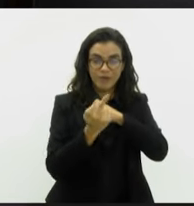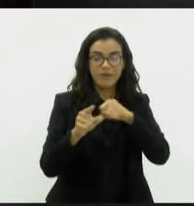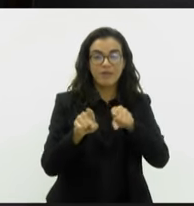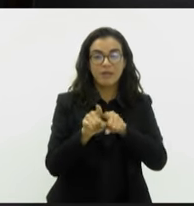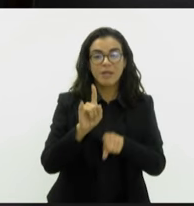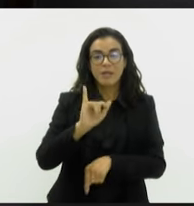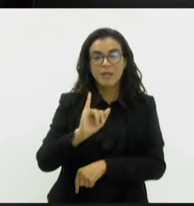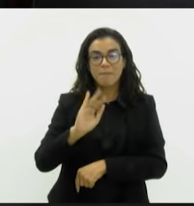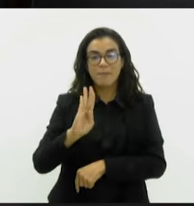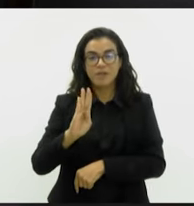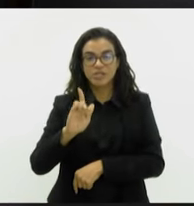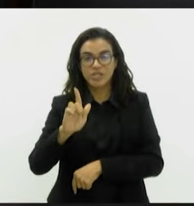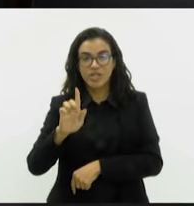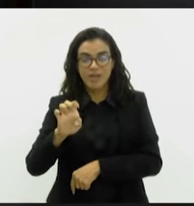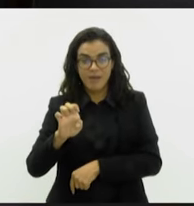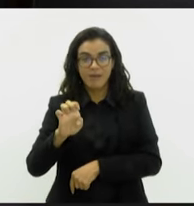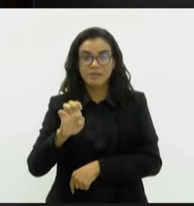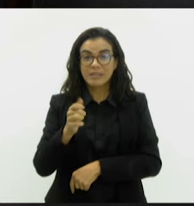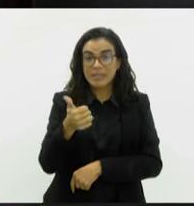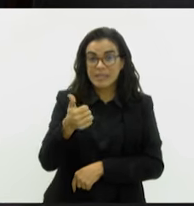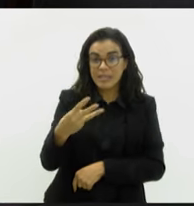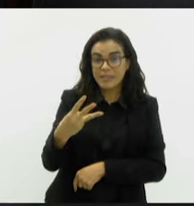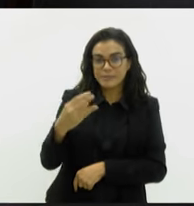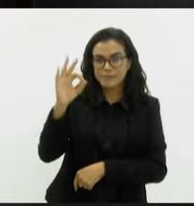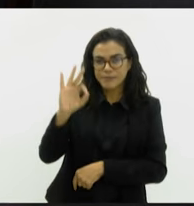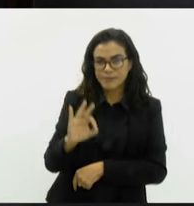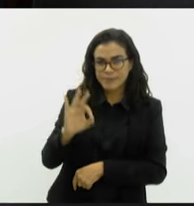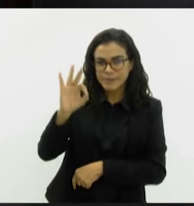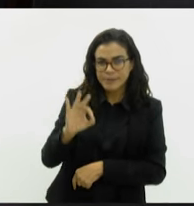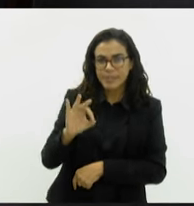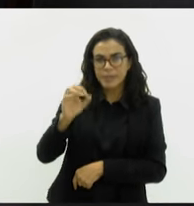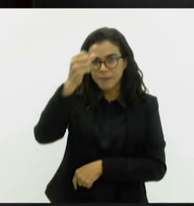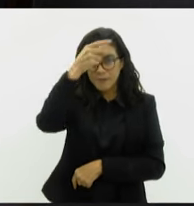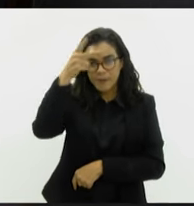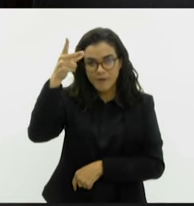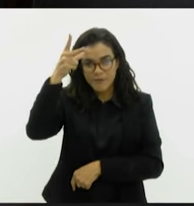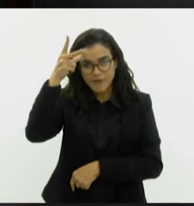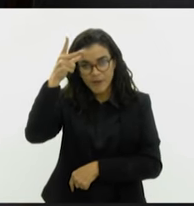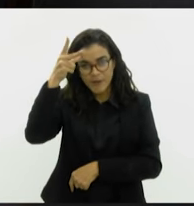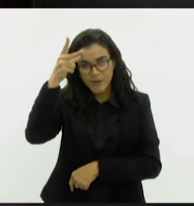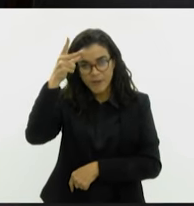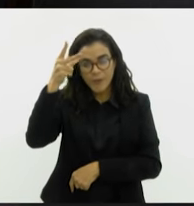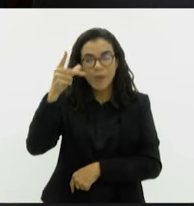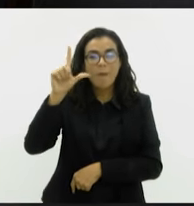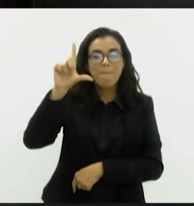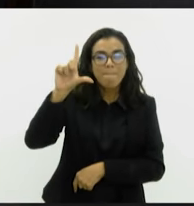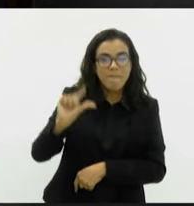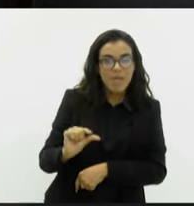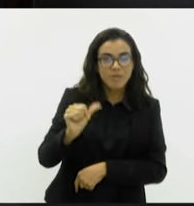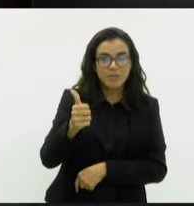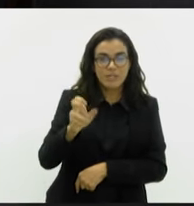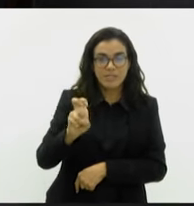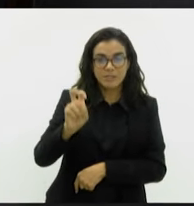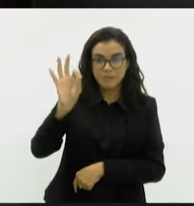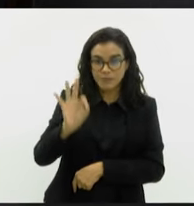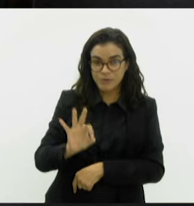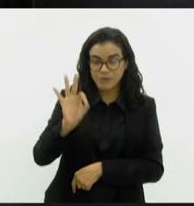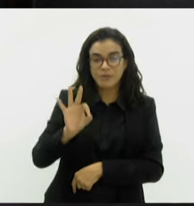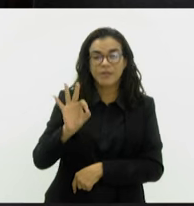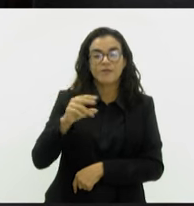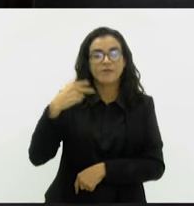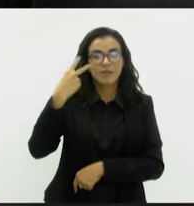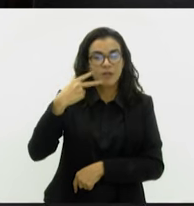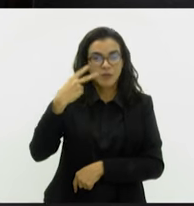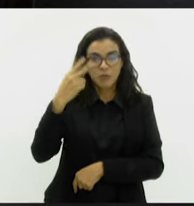IBGE apenas cerca de 13% dos prefeitos e menos de 15% dos vereadores do Brasil